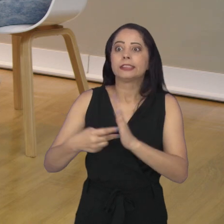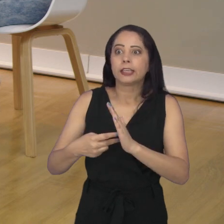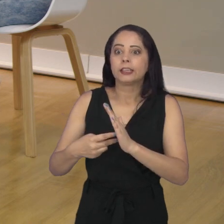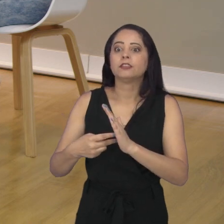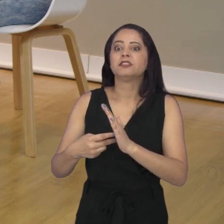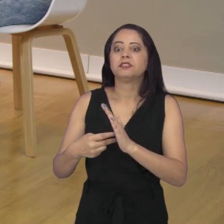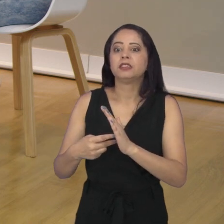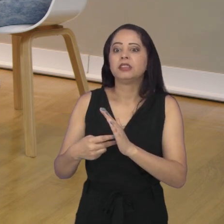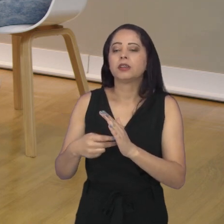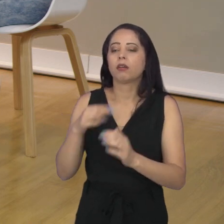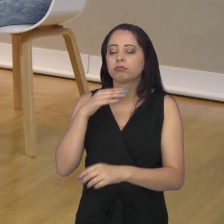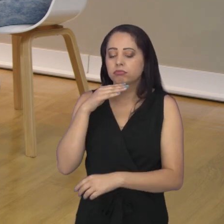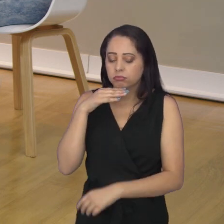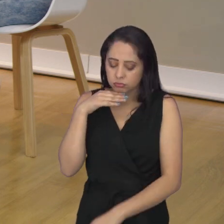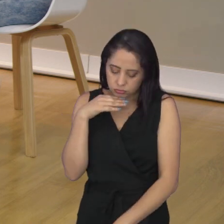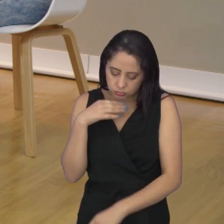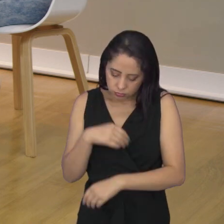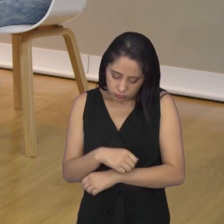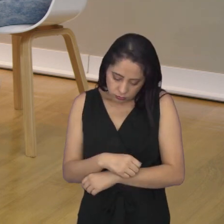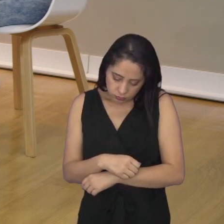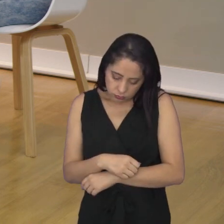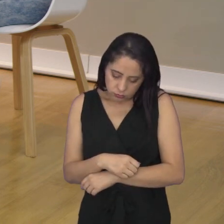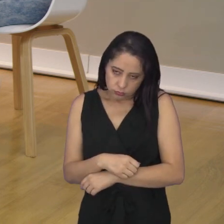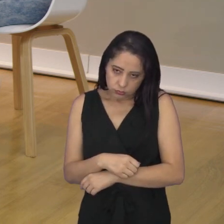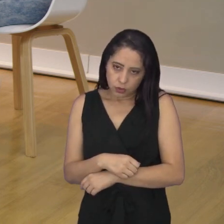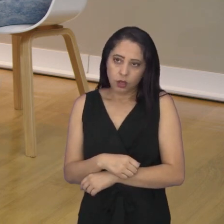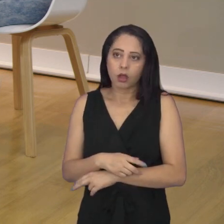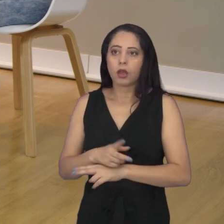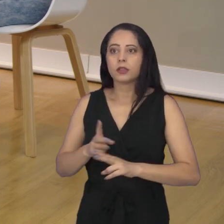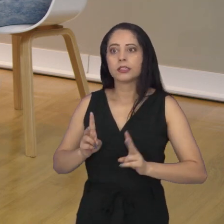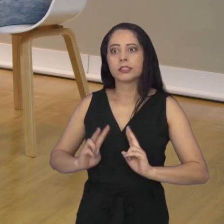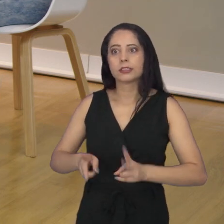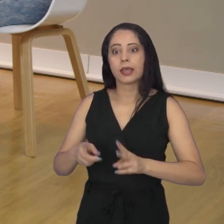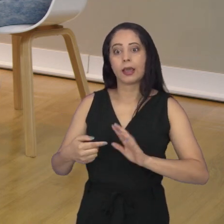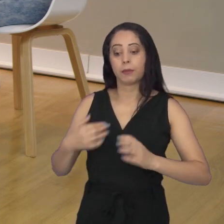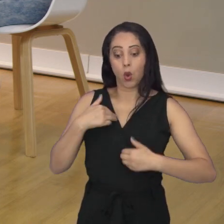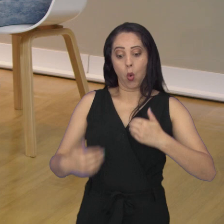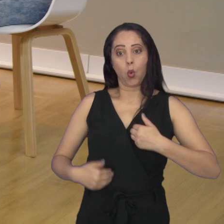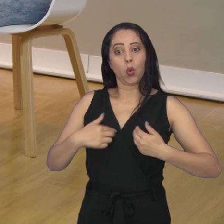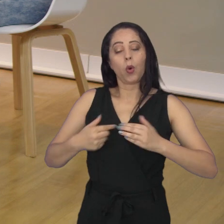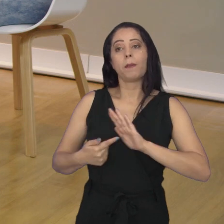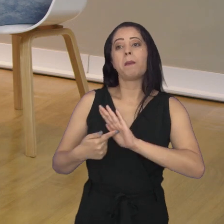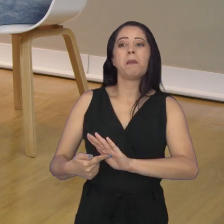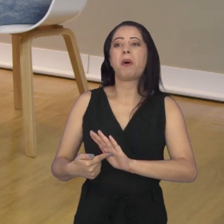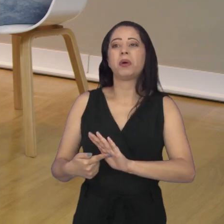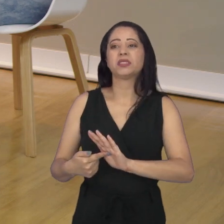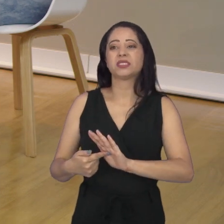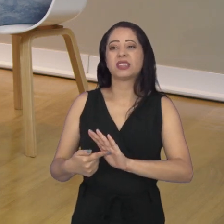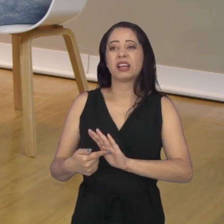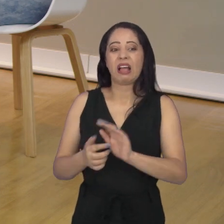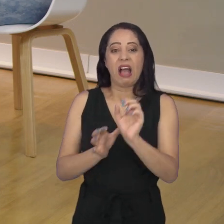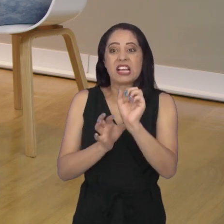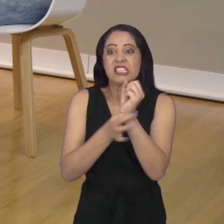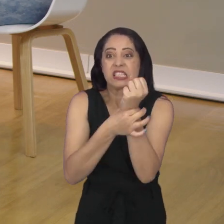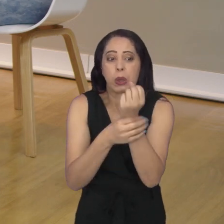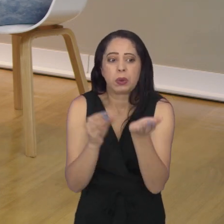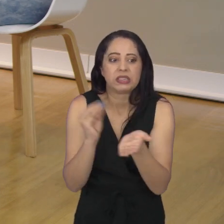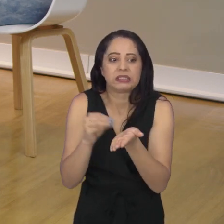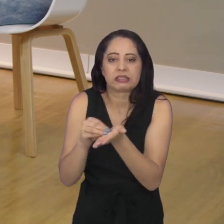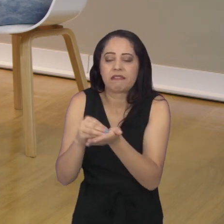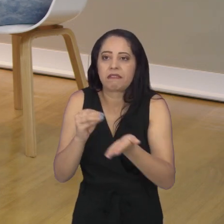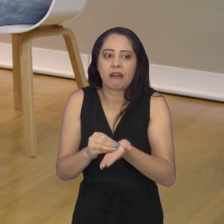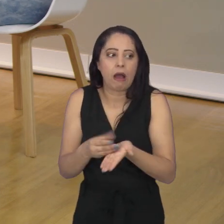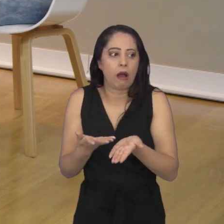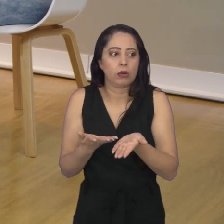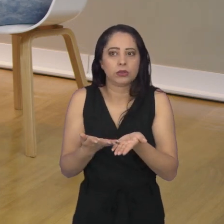Ombros caídos, mandíbula para baixo, o seu olhar para baixo. Isso aqui é uma posição de uma pessoa insegura.